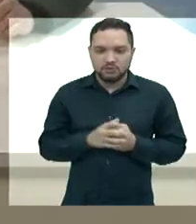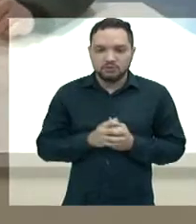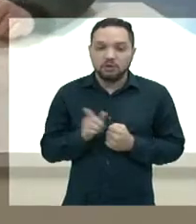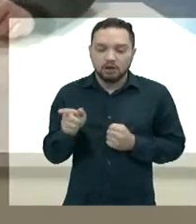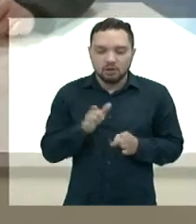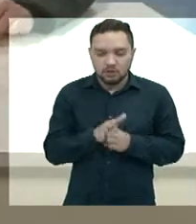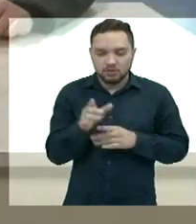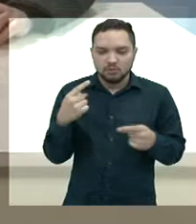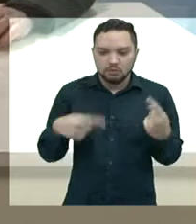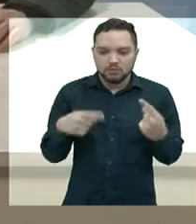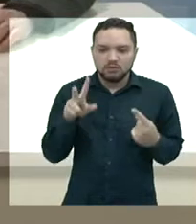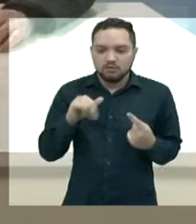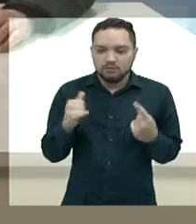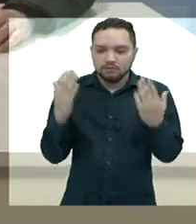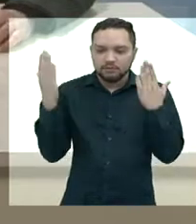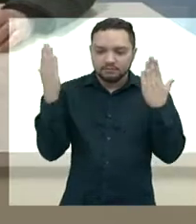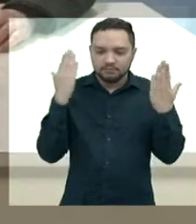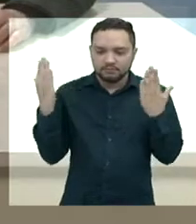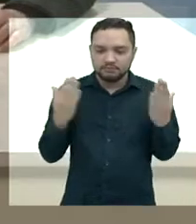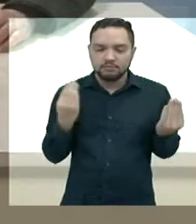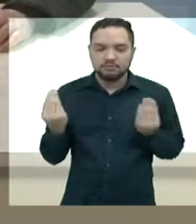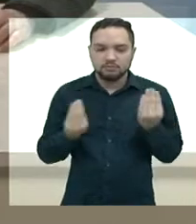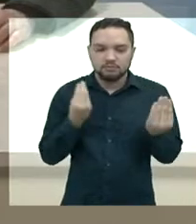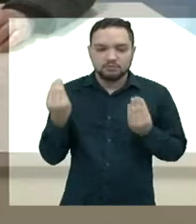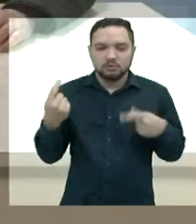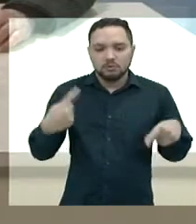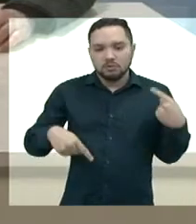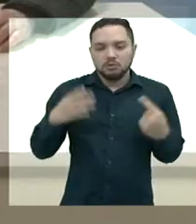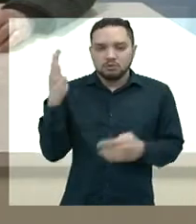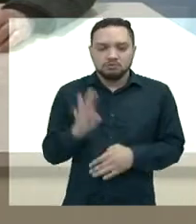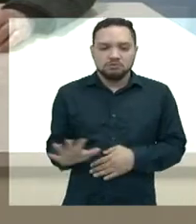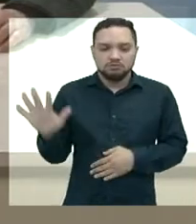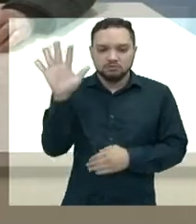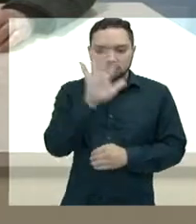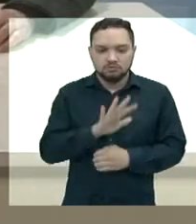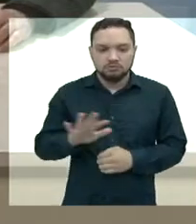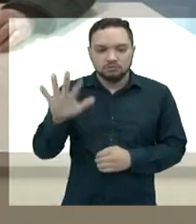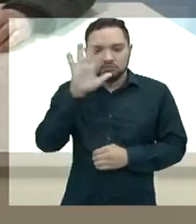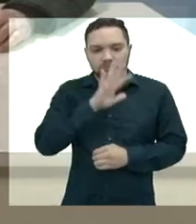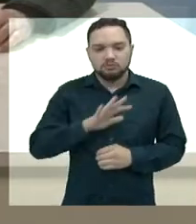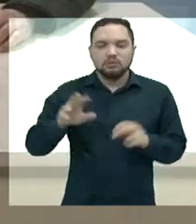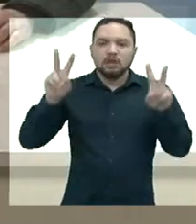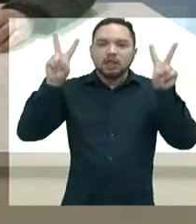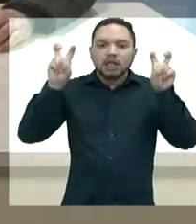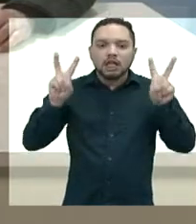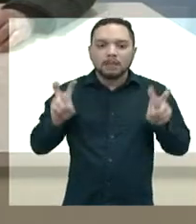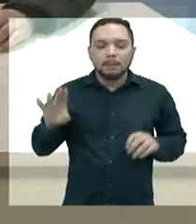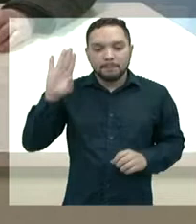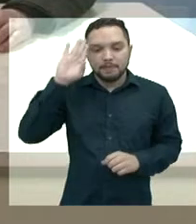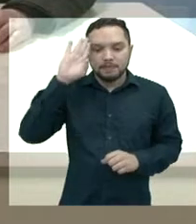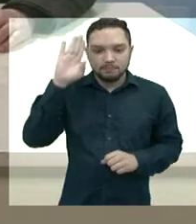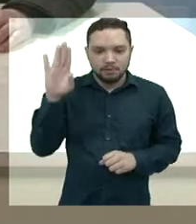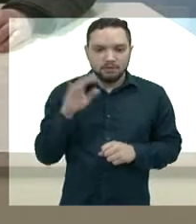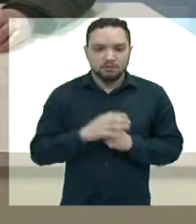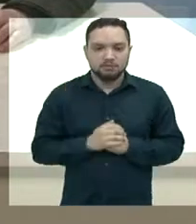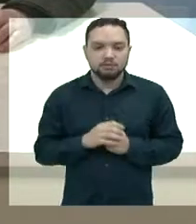aí análise sobre a conjuntura da política nacional, os principais debates nacionais e também o contexto da